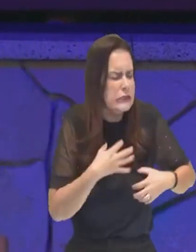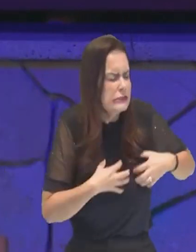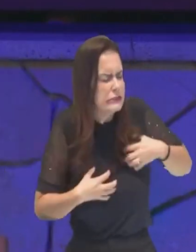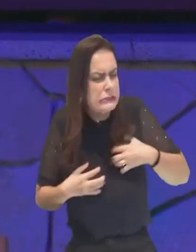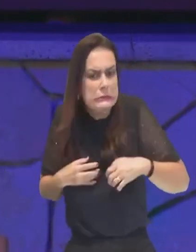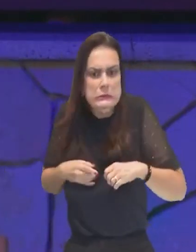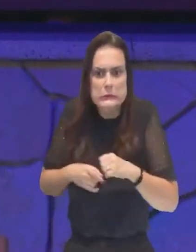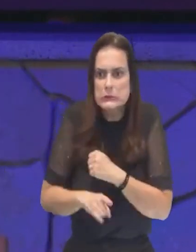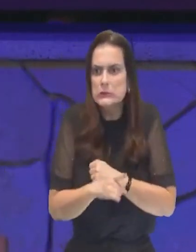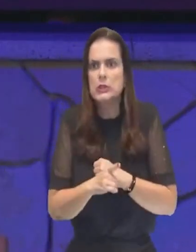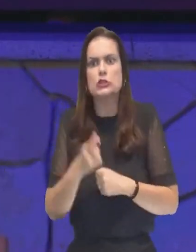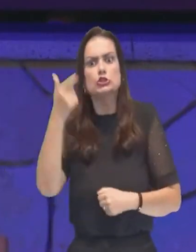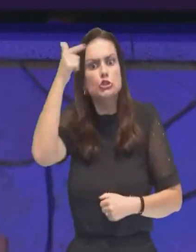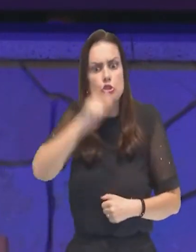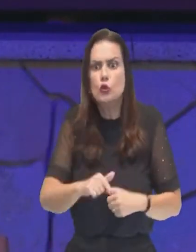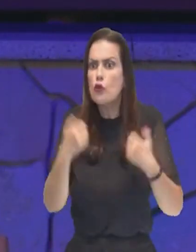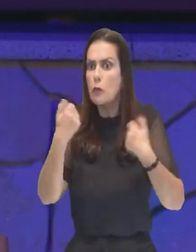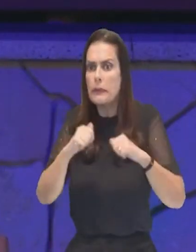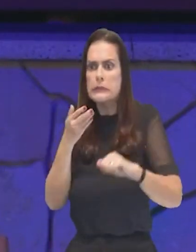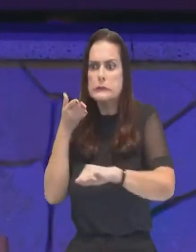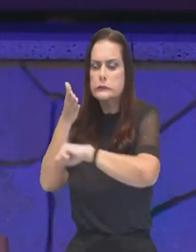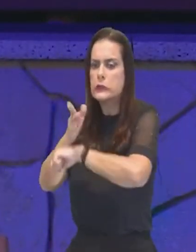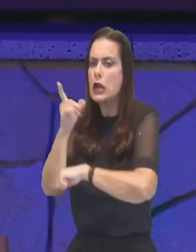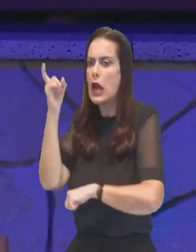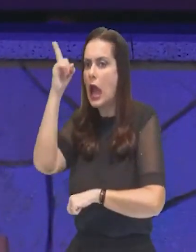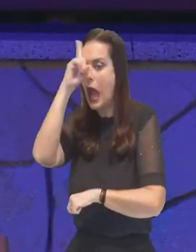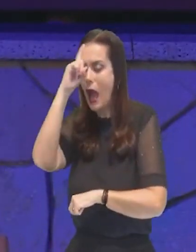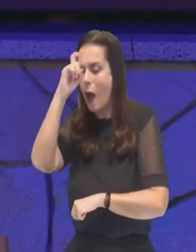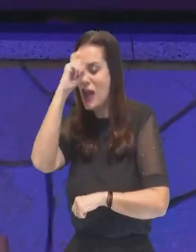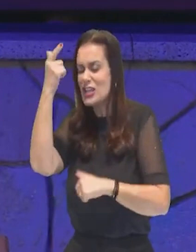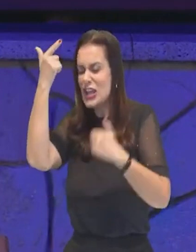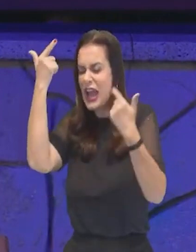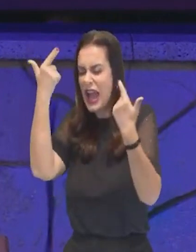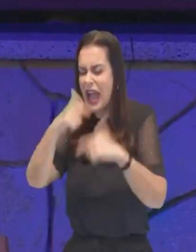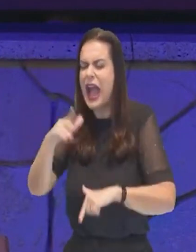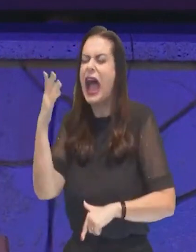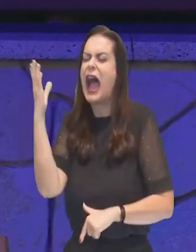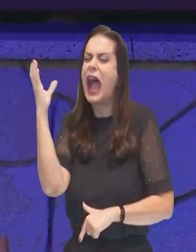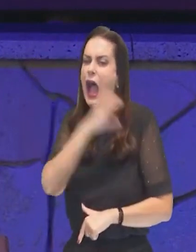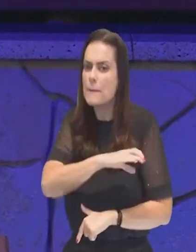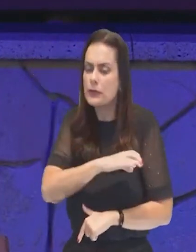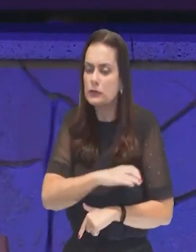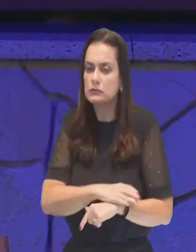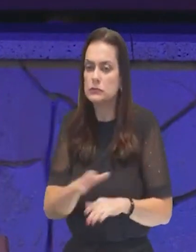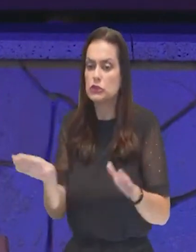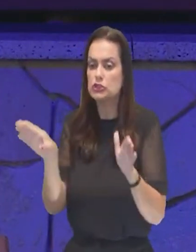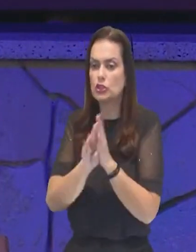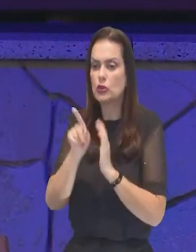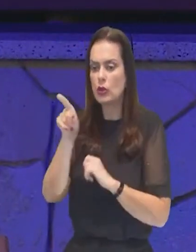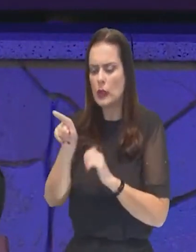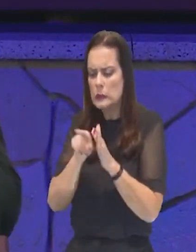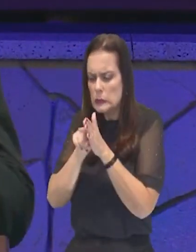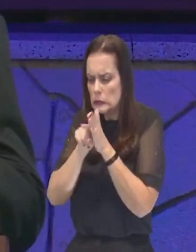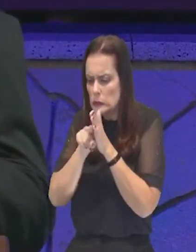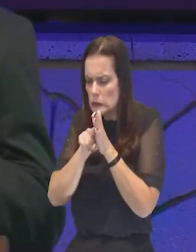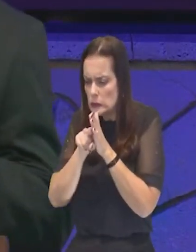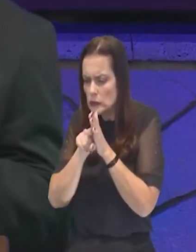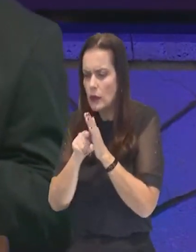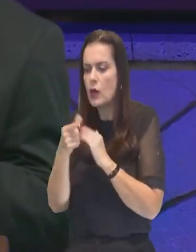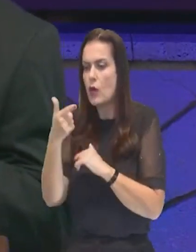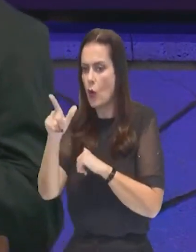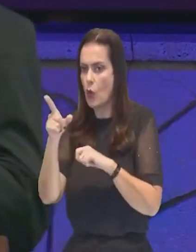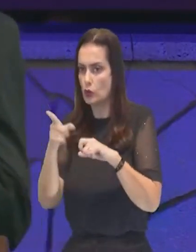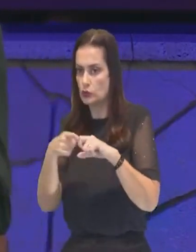disse para a Isane: me leve para o médico agora, porque eu não estou aguentando. E quando cheguei no médico, ele examinou, um outro